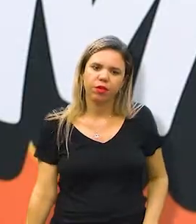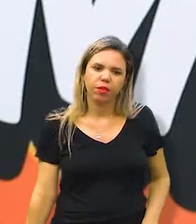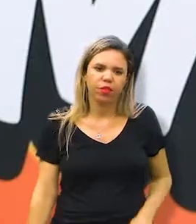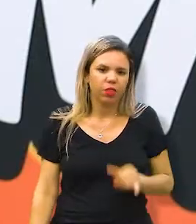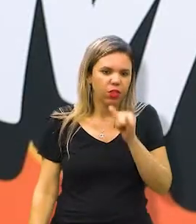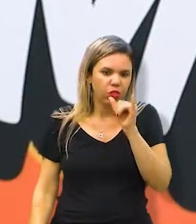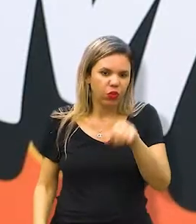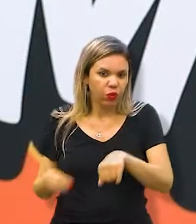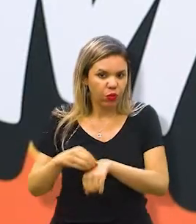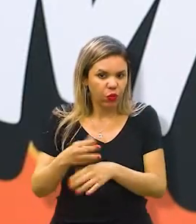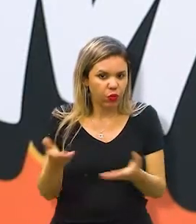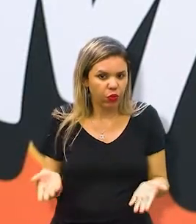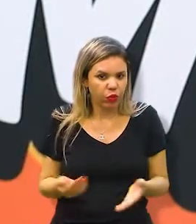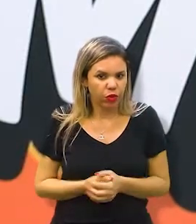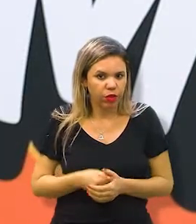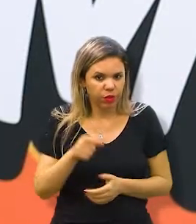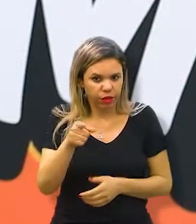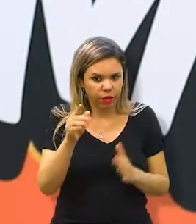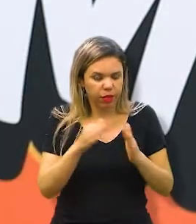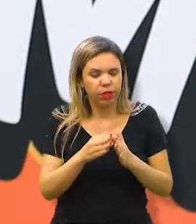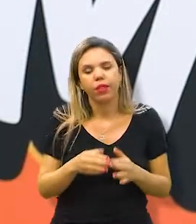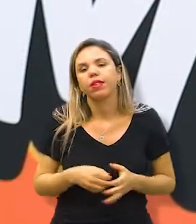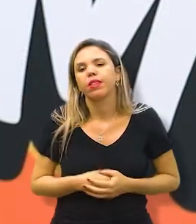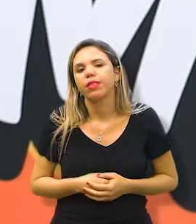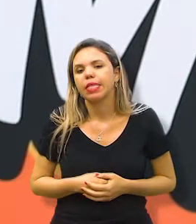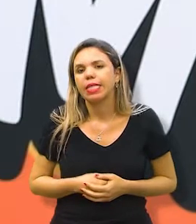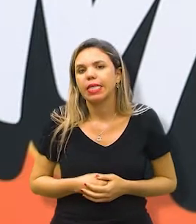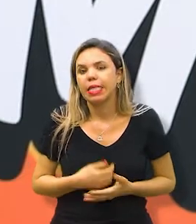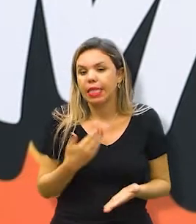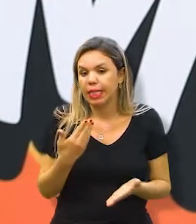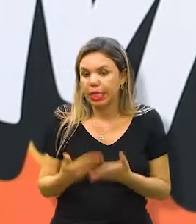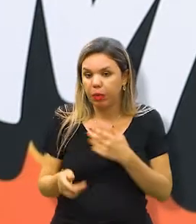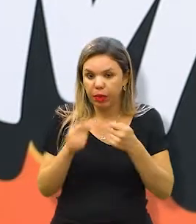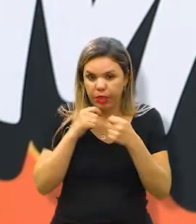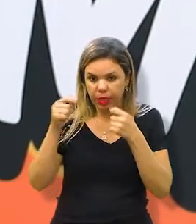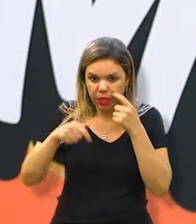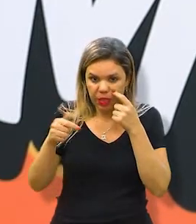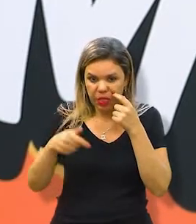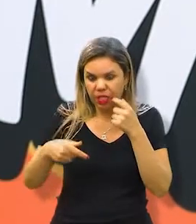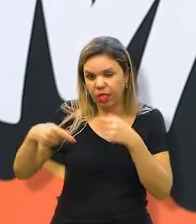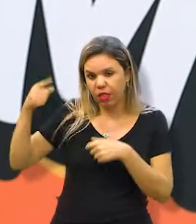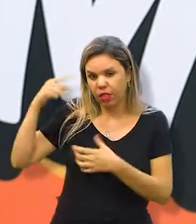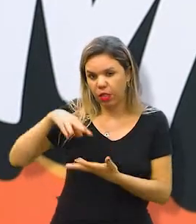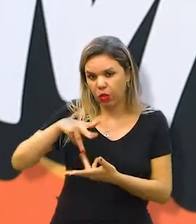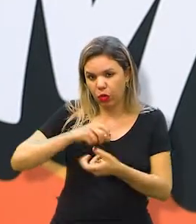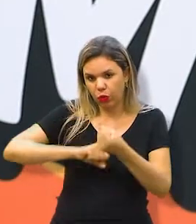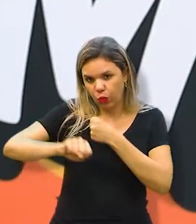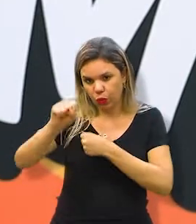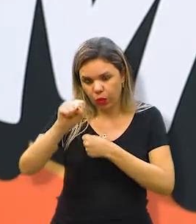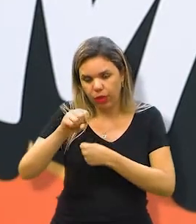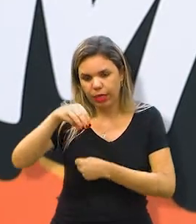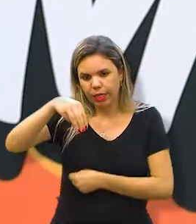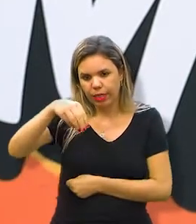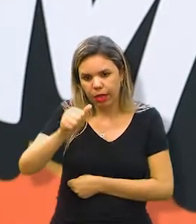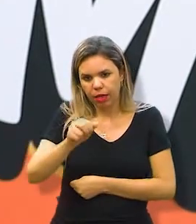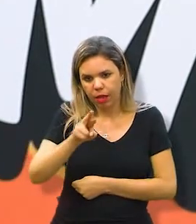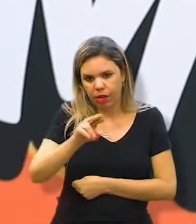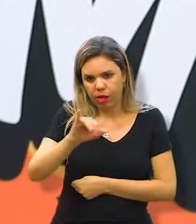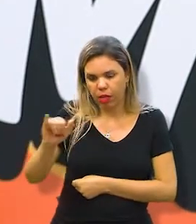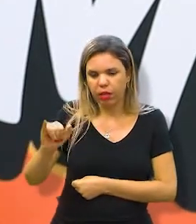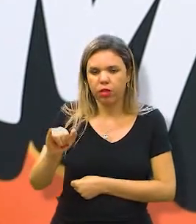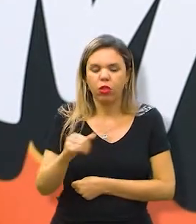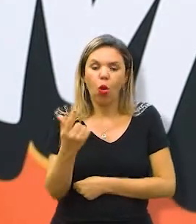Bom, eu vou dar um recadinho agora que você aí de casa, se perdeu a nossa entrevista aqui do Universo Épico com a